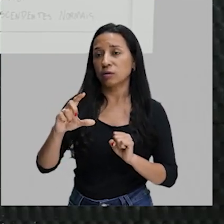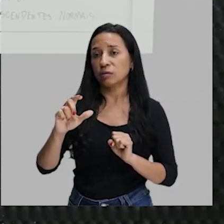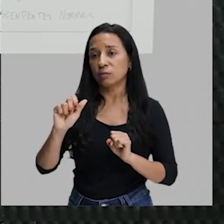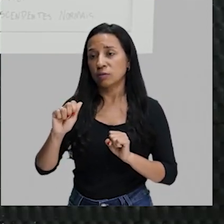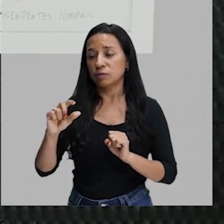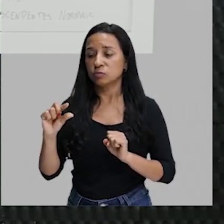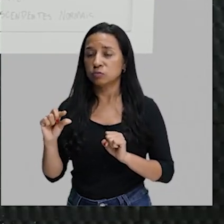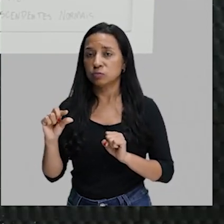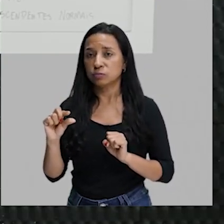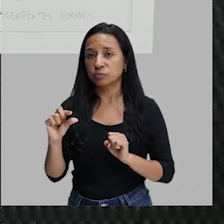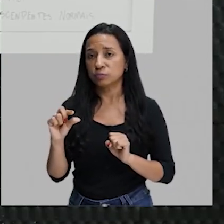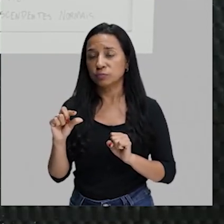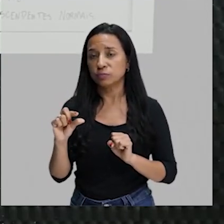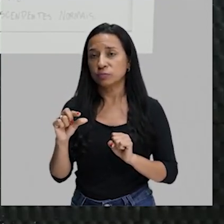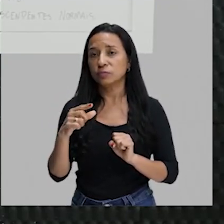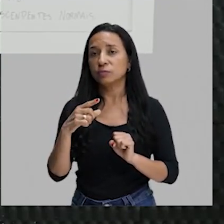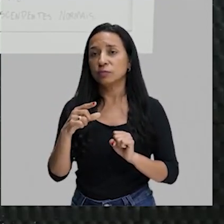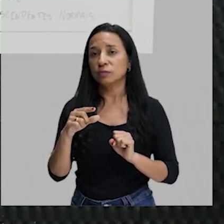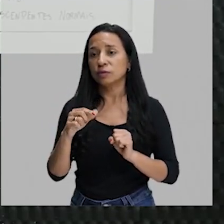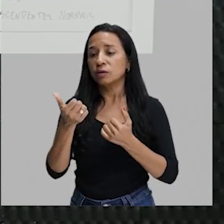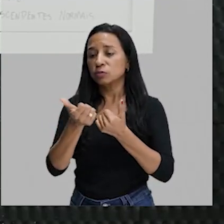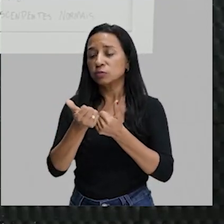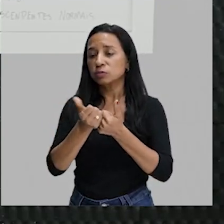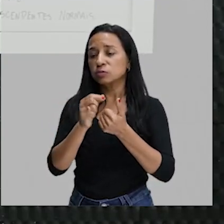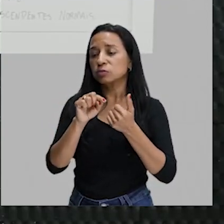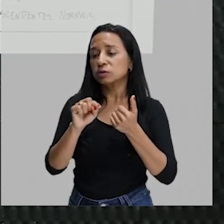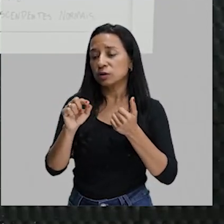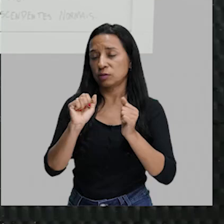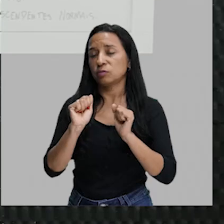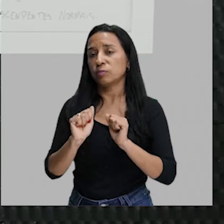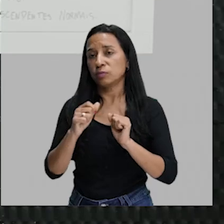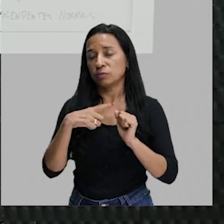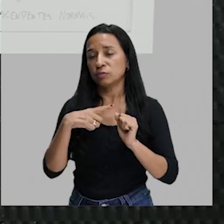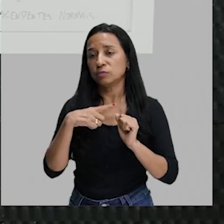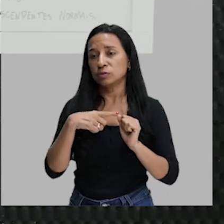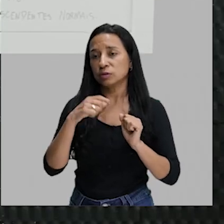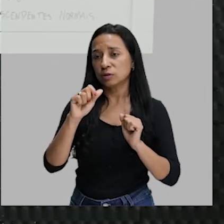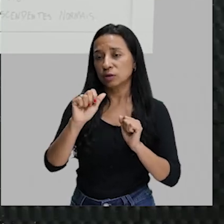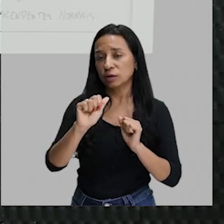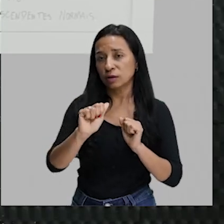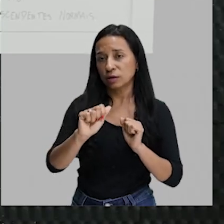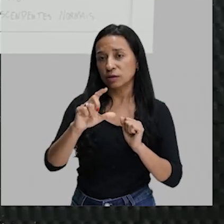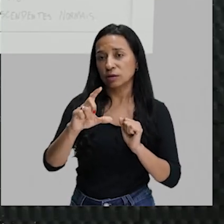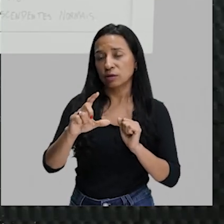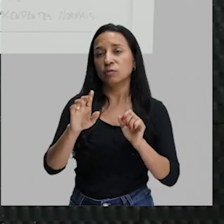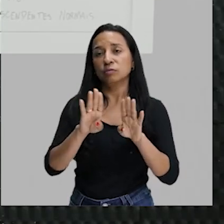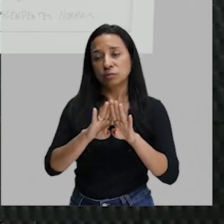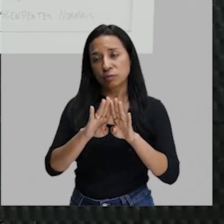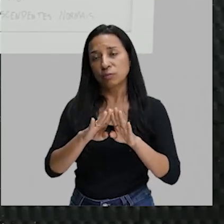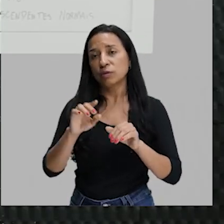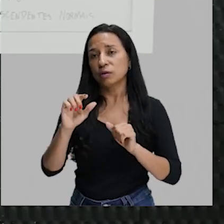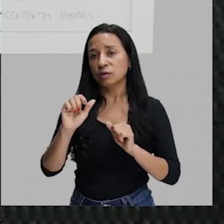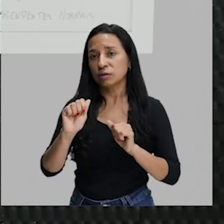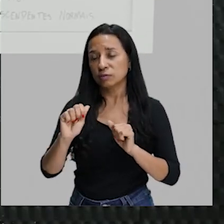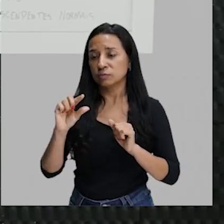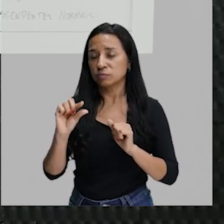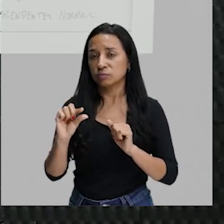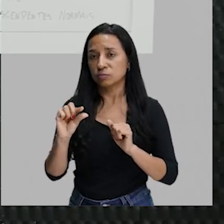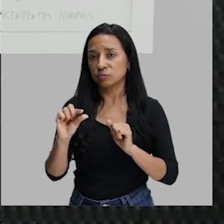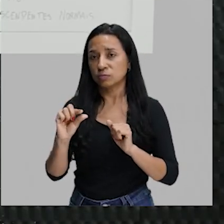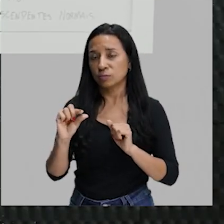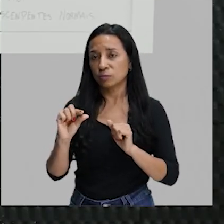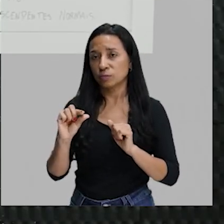desse traço, eu posso ter tanto o azão quanto o azinho. Porque vamos lembrar que no princípio da dominância e